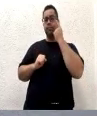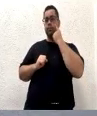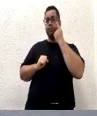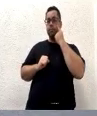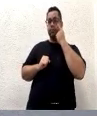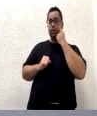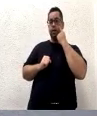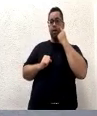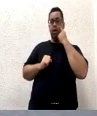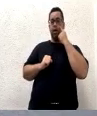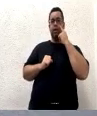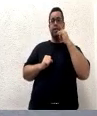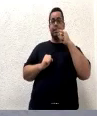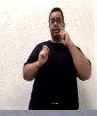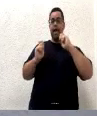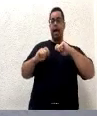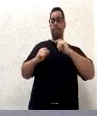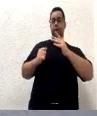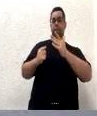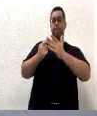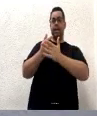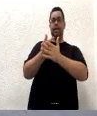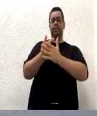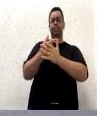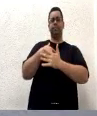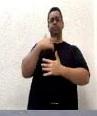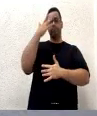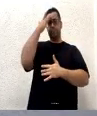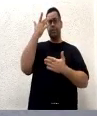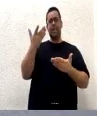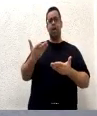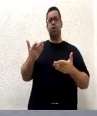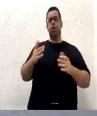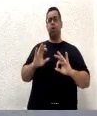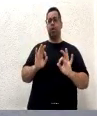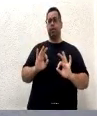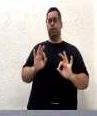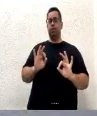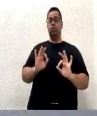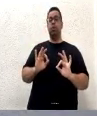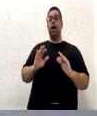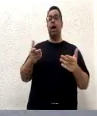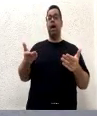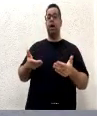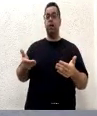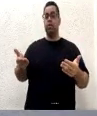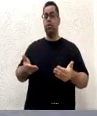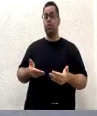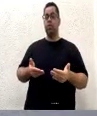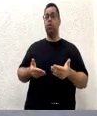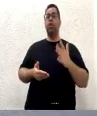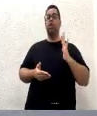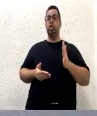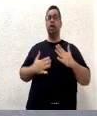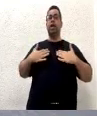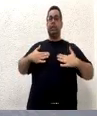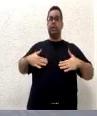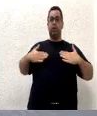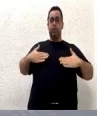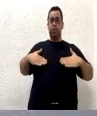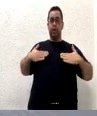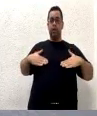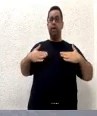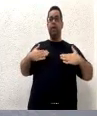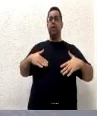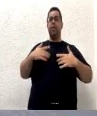comprar, mas eu acho que não é o caso, uma que, assim, neste momento, estamos numa zona de conforto, mediante